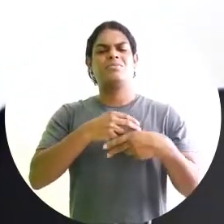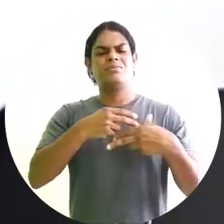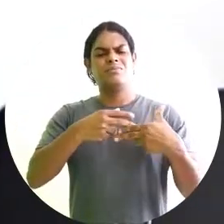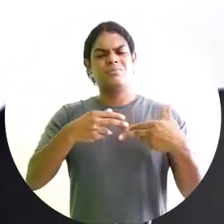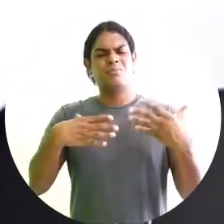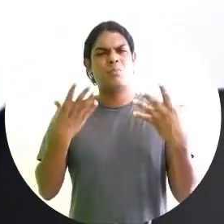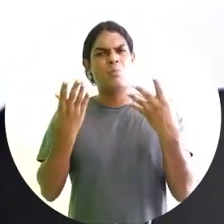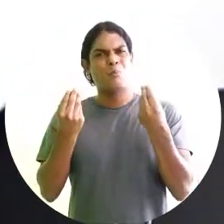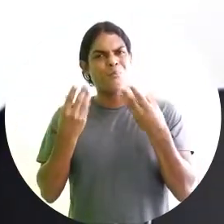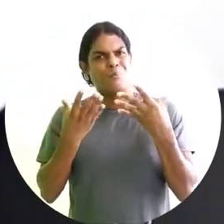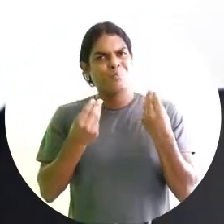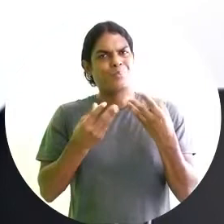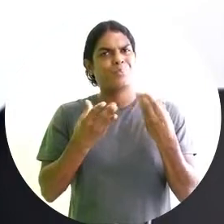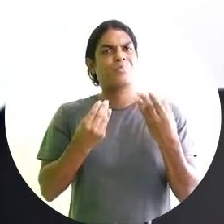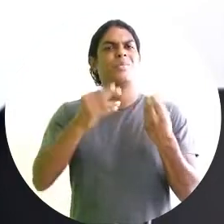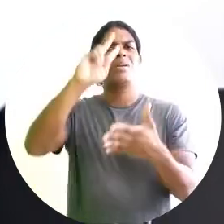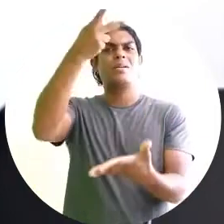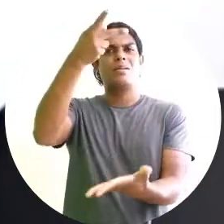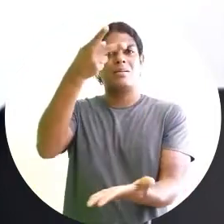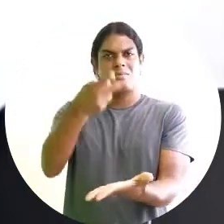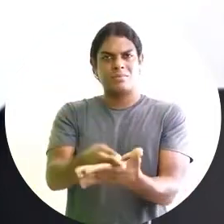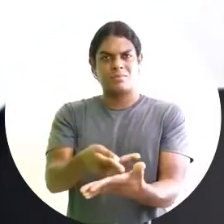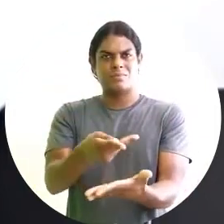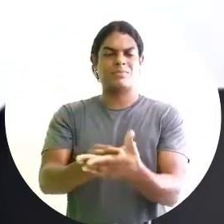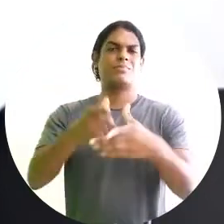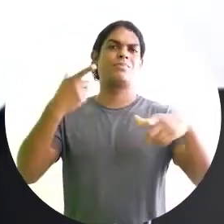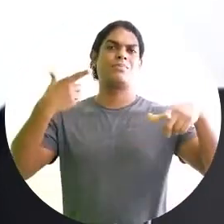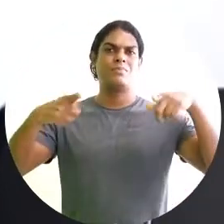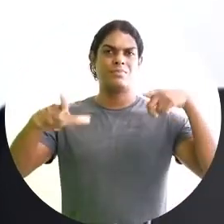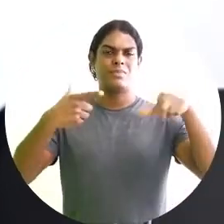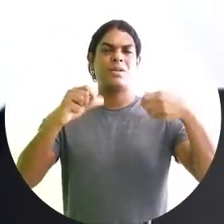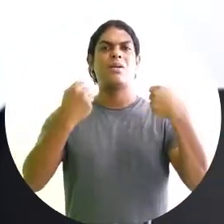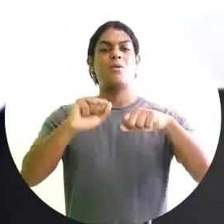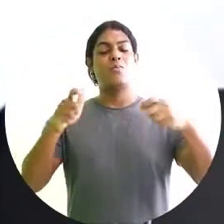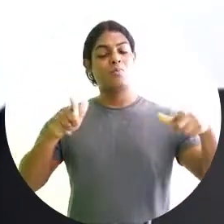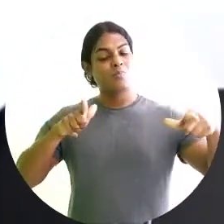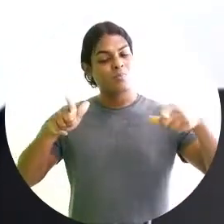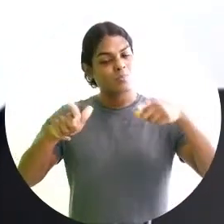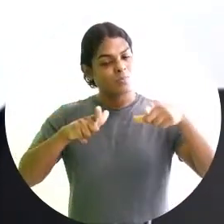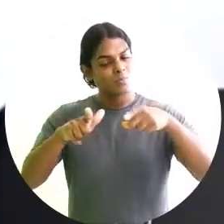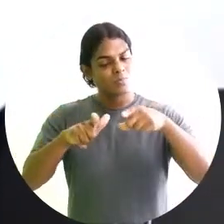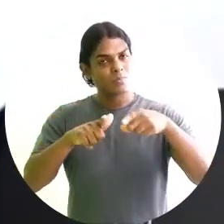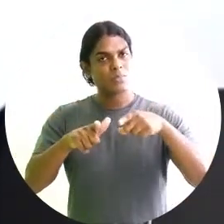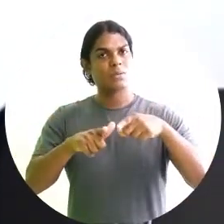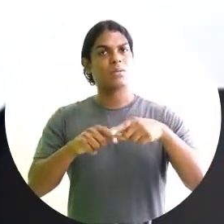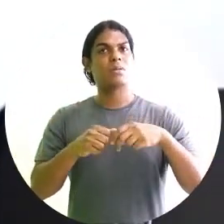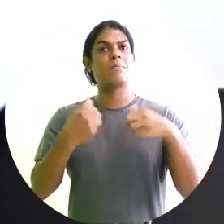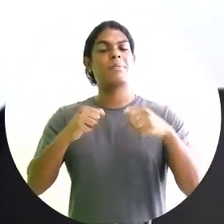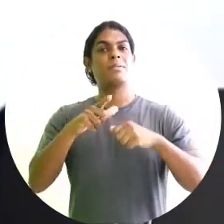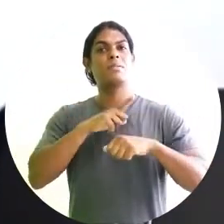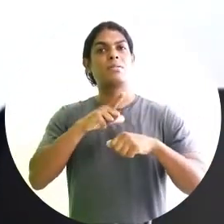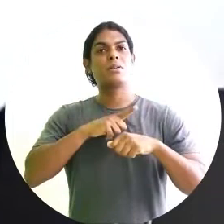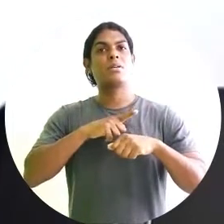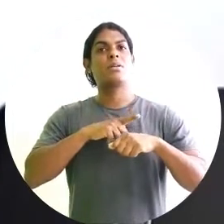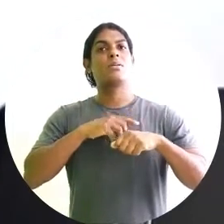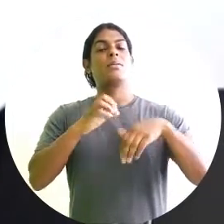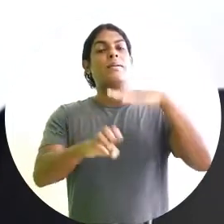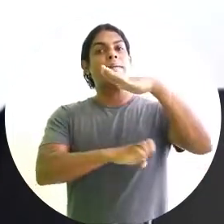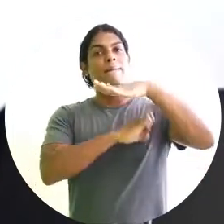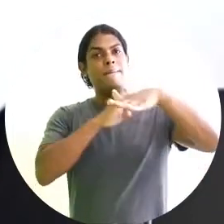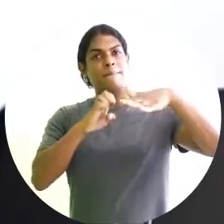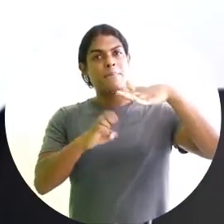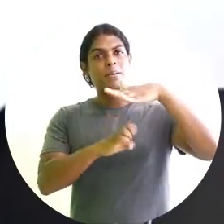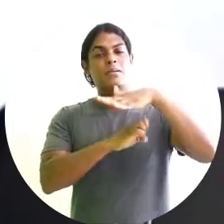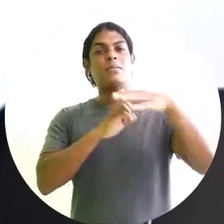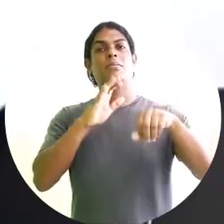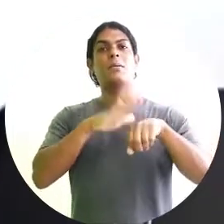meio ambiente de trabalho. Então nós devemos minimizar esses problemas, devemos ter organizações que sejam mais eficientes